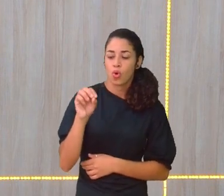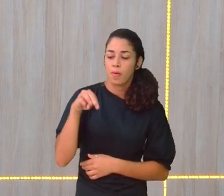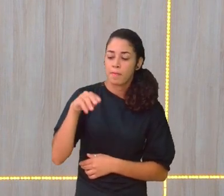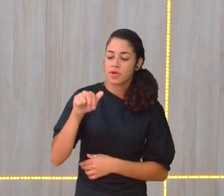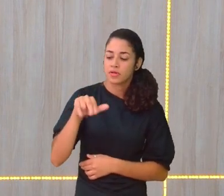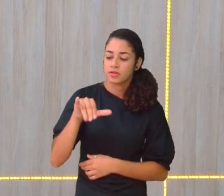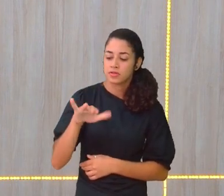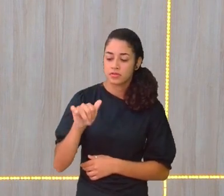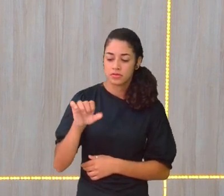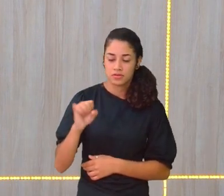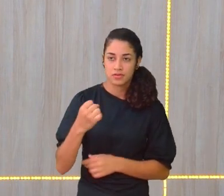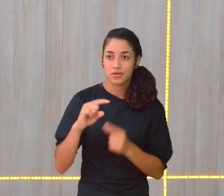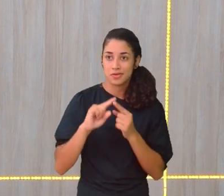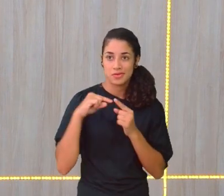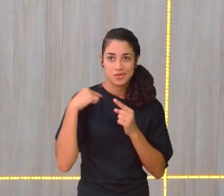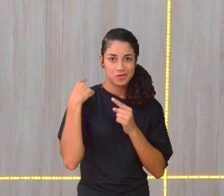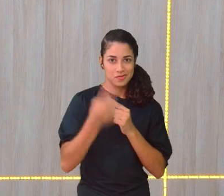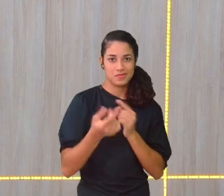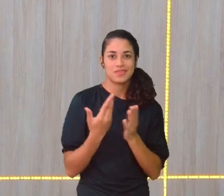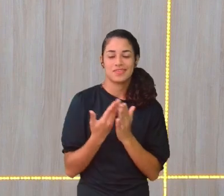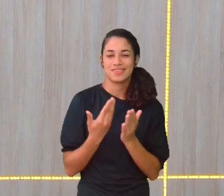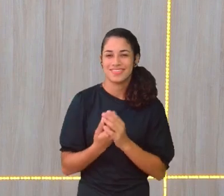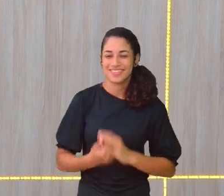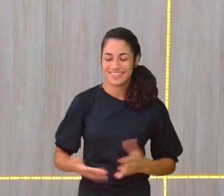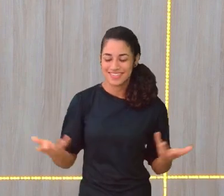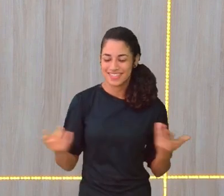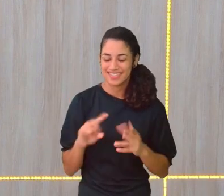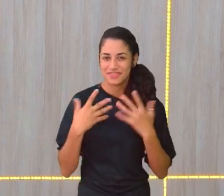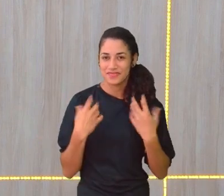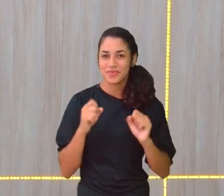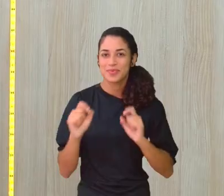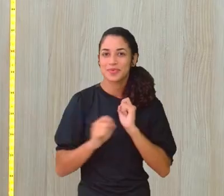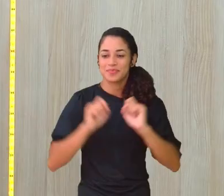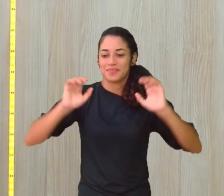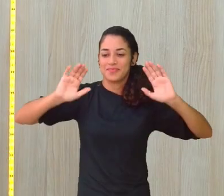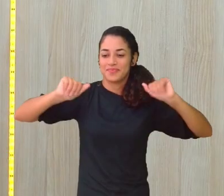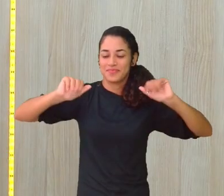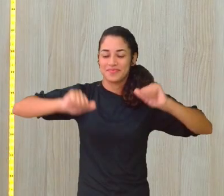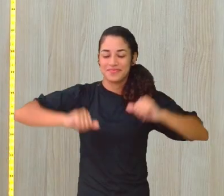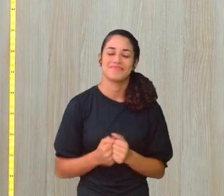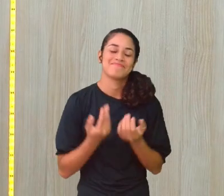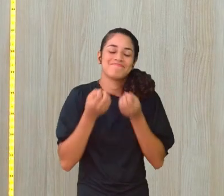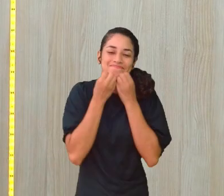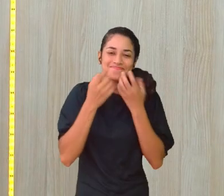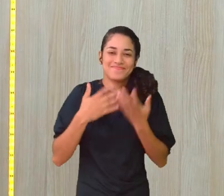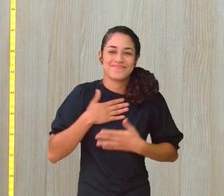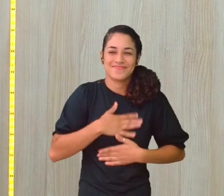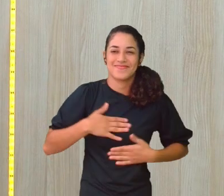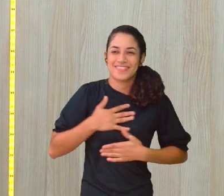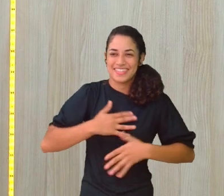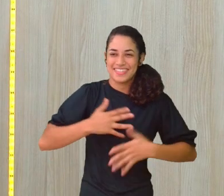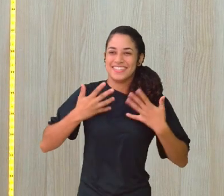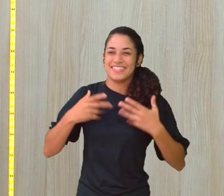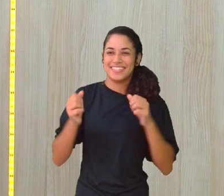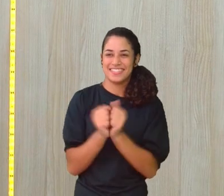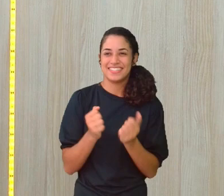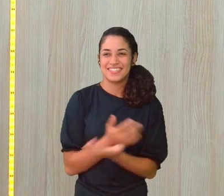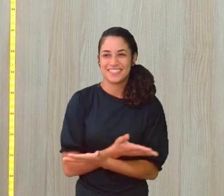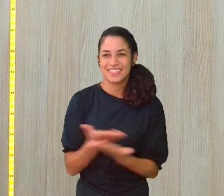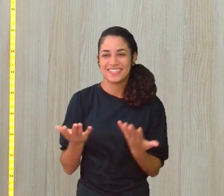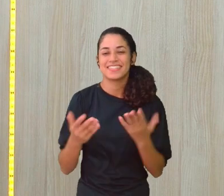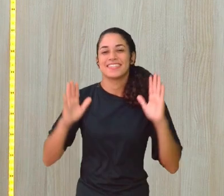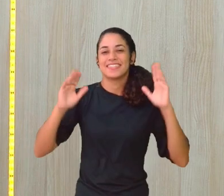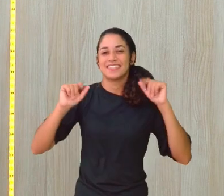românicas na próxima aula, ok? Professora Vivi, vamos nos despedir? Gente, foi uma alegria ficar aqui com vocês. A gente conversou que só.